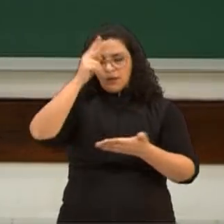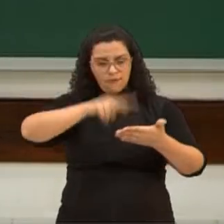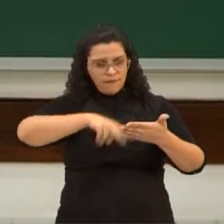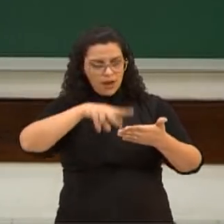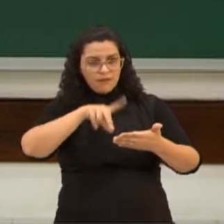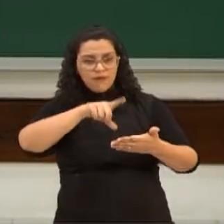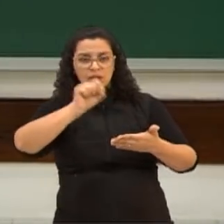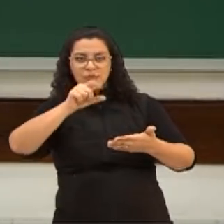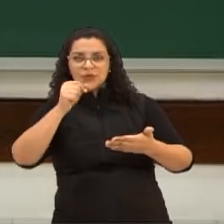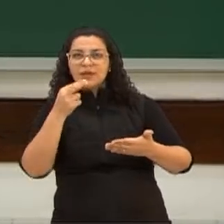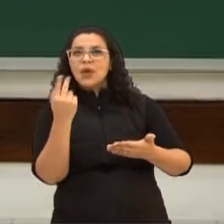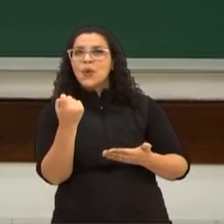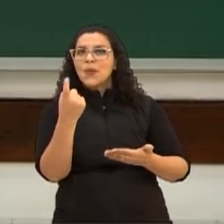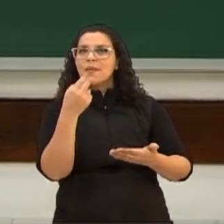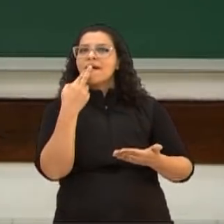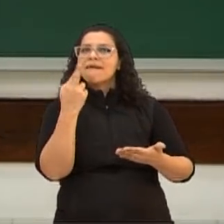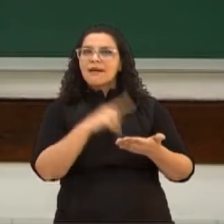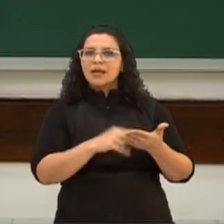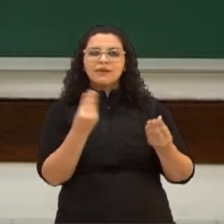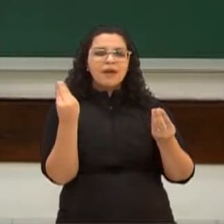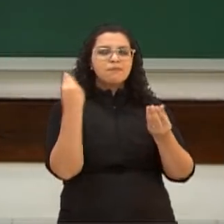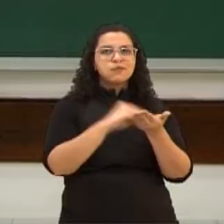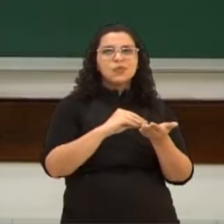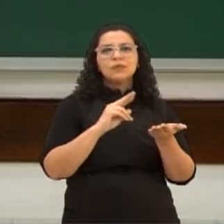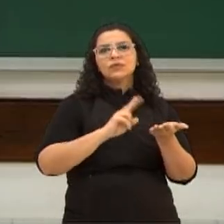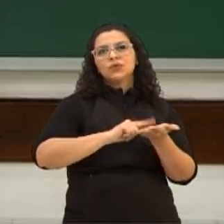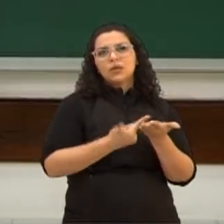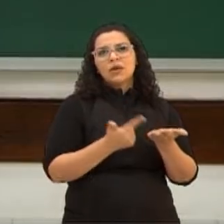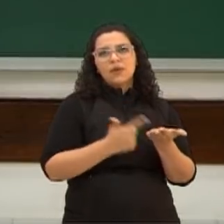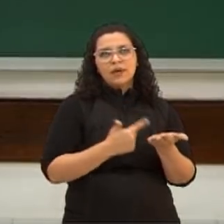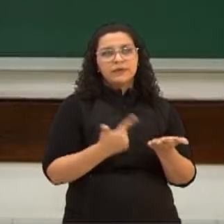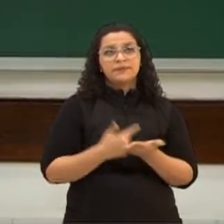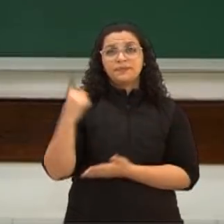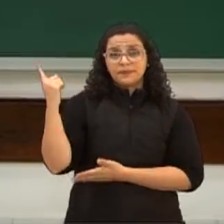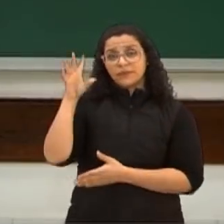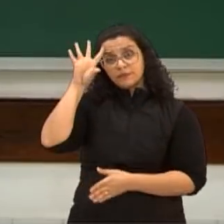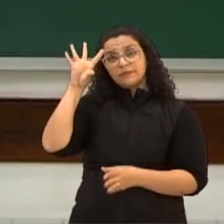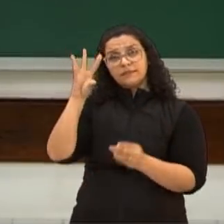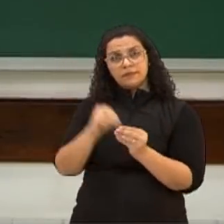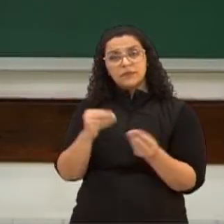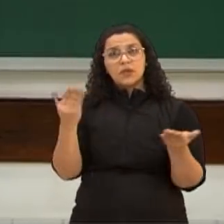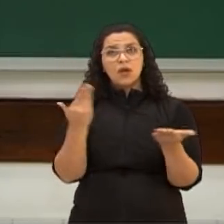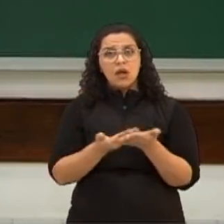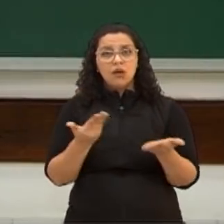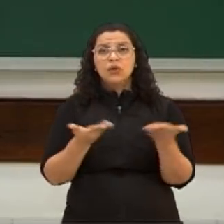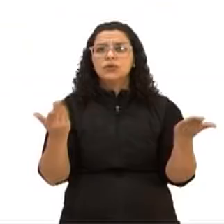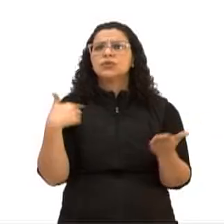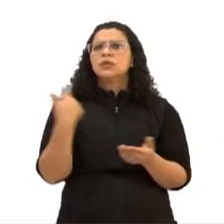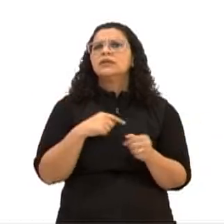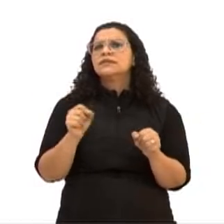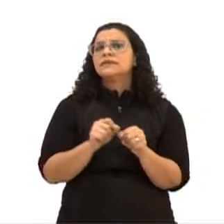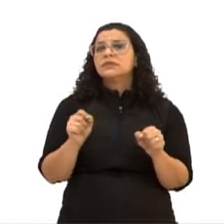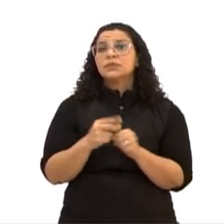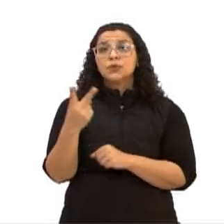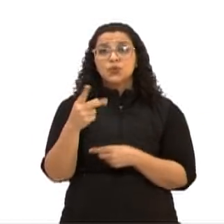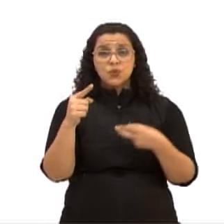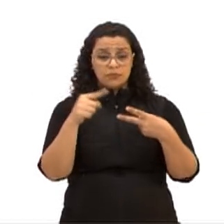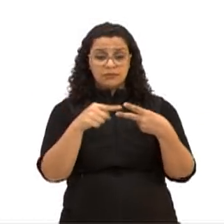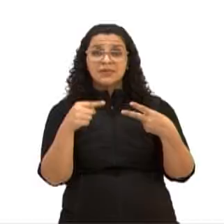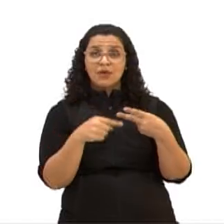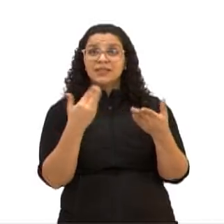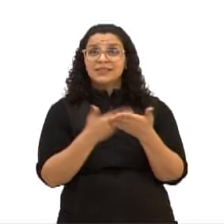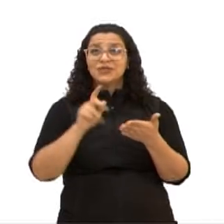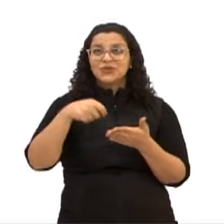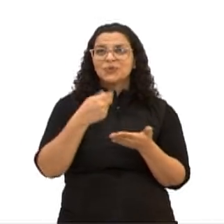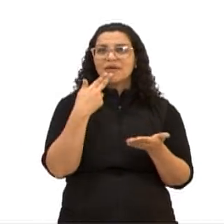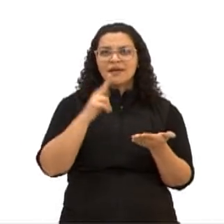vai selecionar essas cartas. Para nós revisarmos, nós fizemos 2 aulas sobre carta do